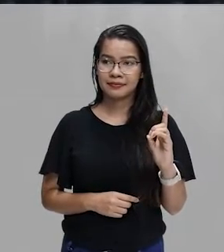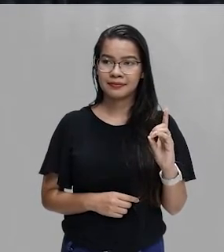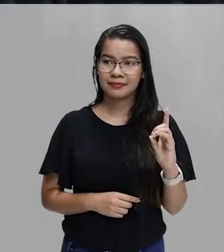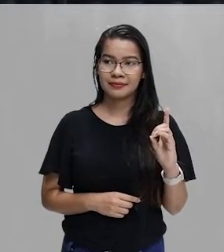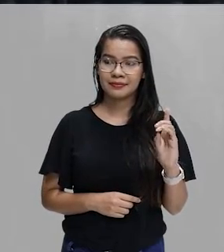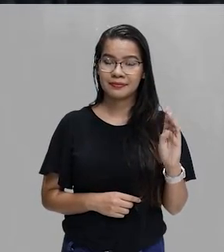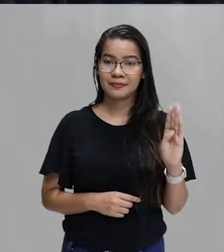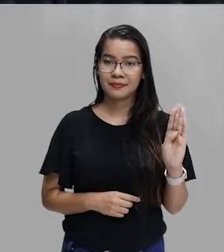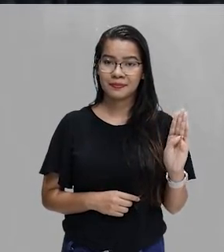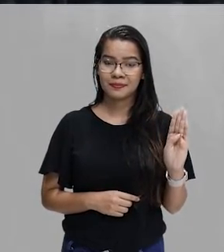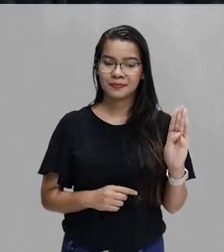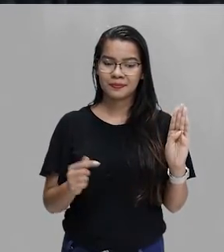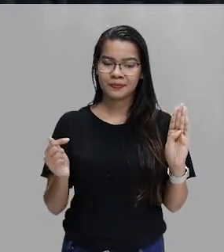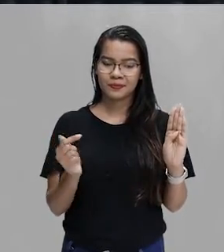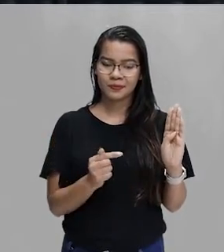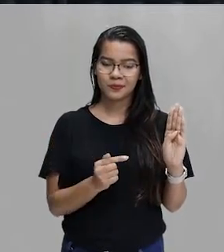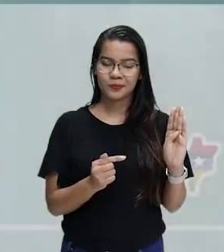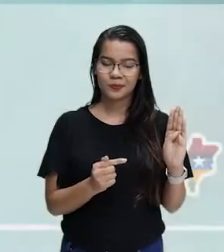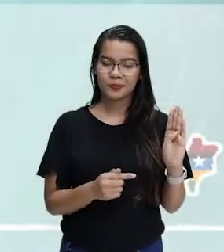B.